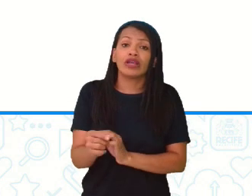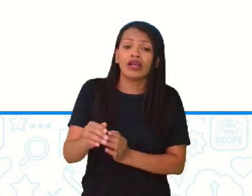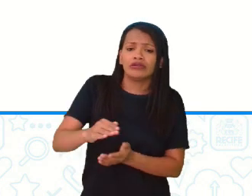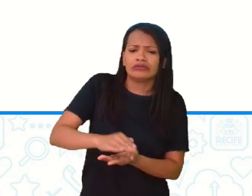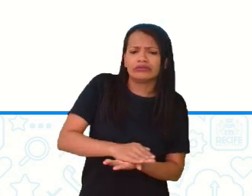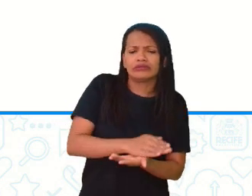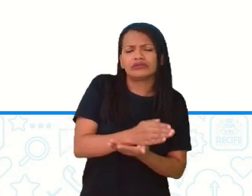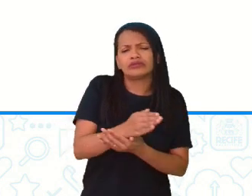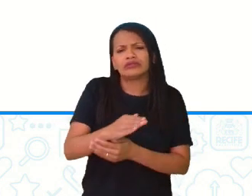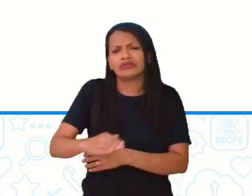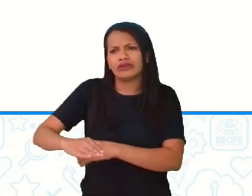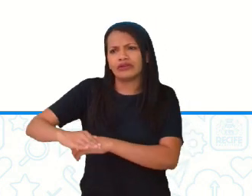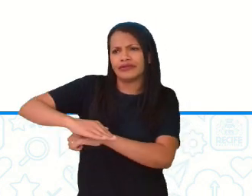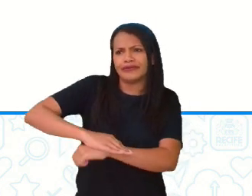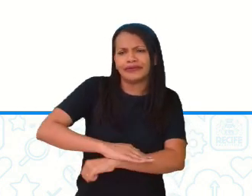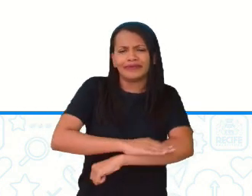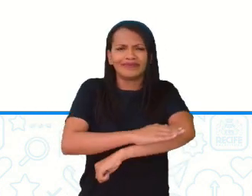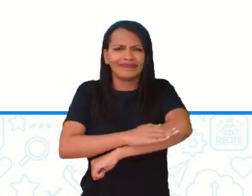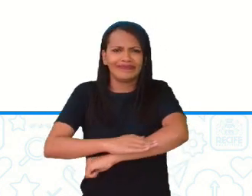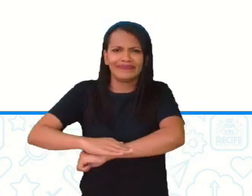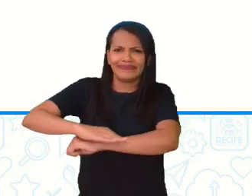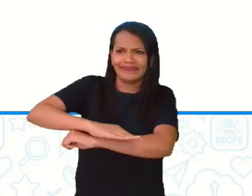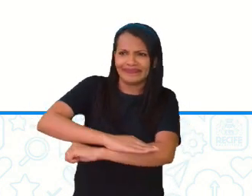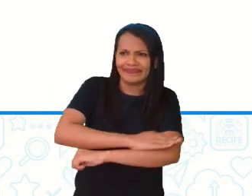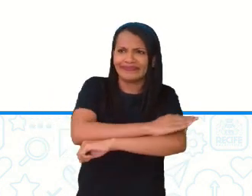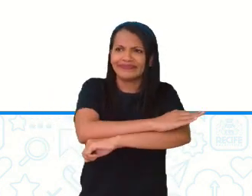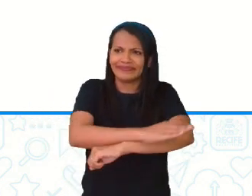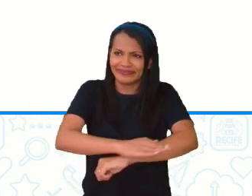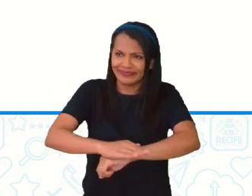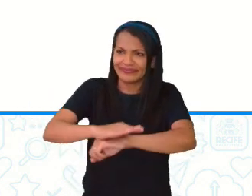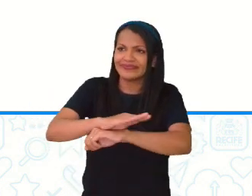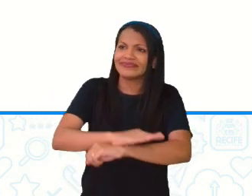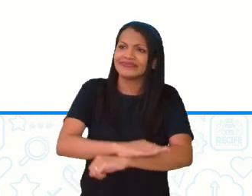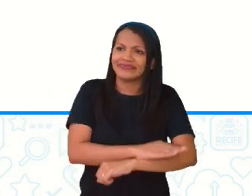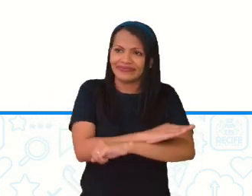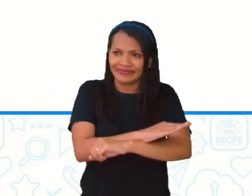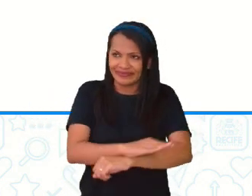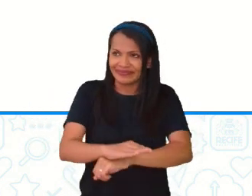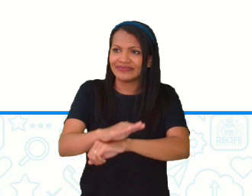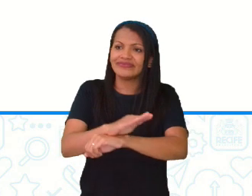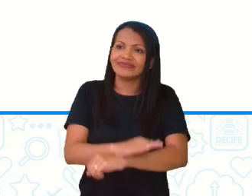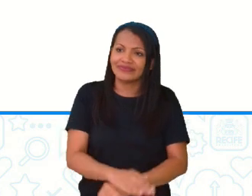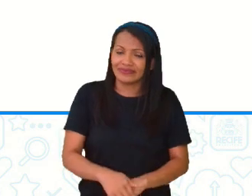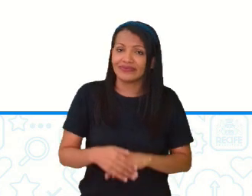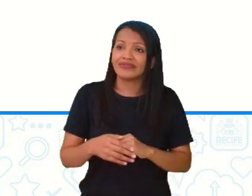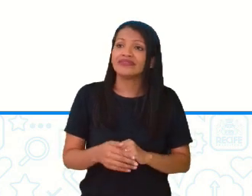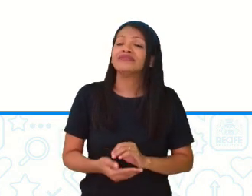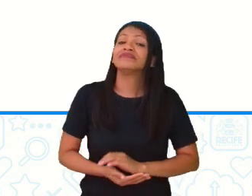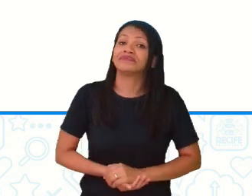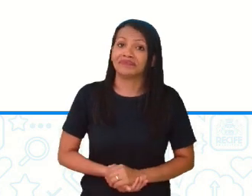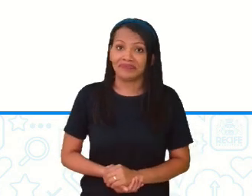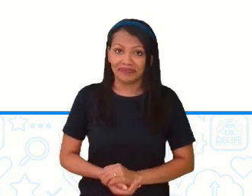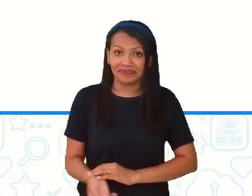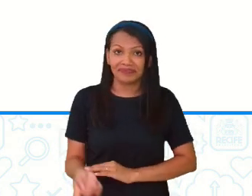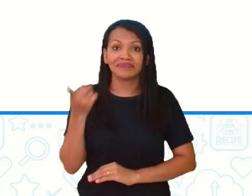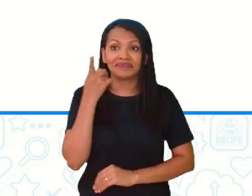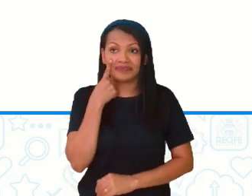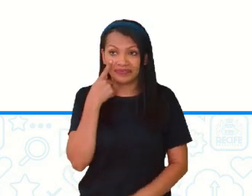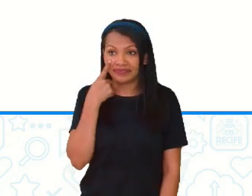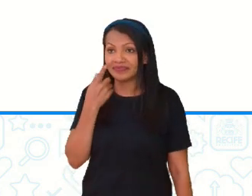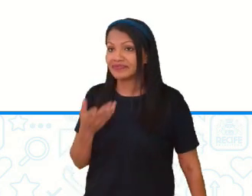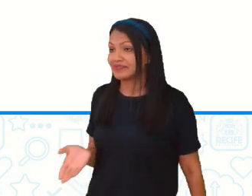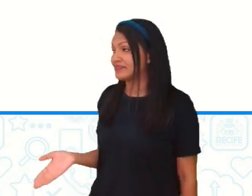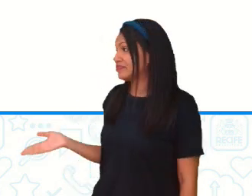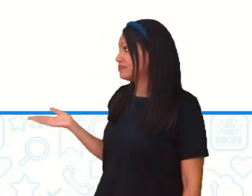se arrastando, como ela está fazendo aí, ó. Ó, ela está saindo de cena, que ela já se apresentou e ela está, ó, continuando